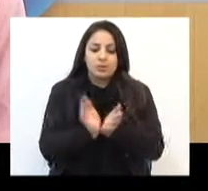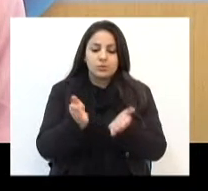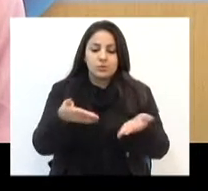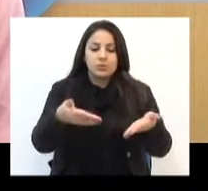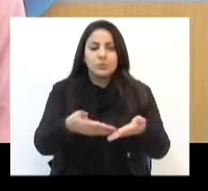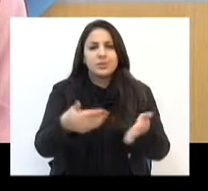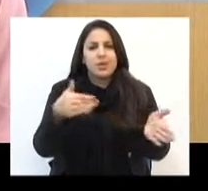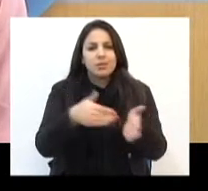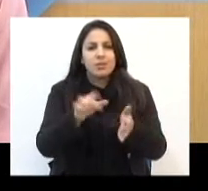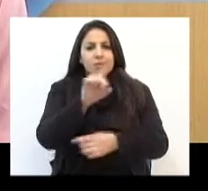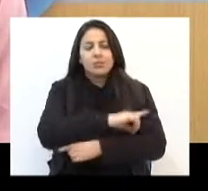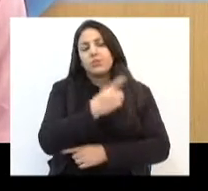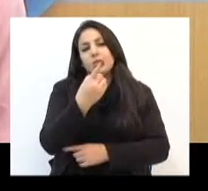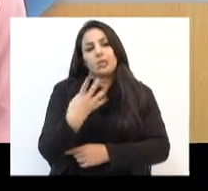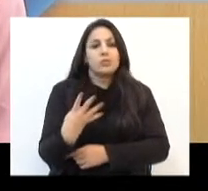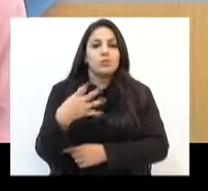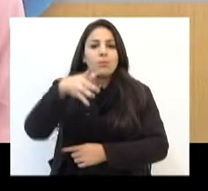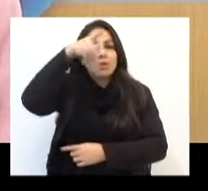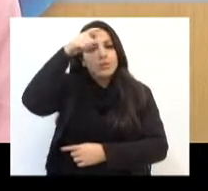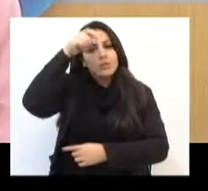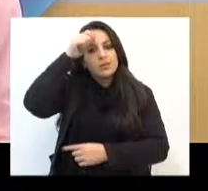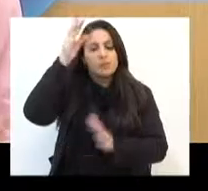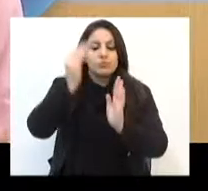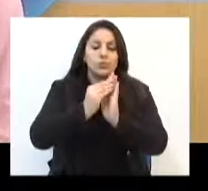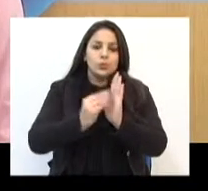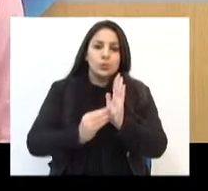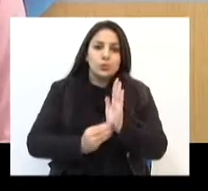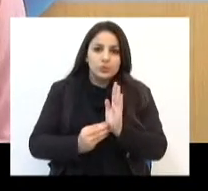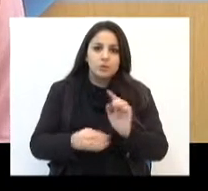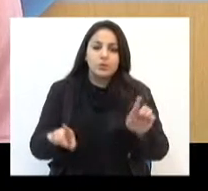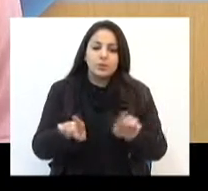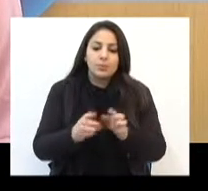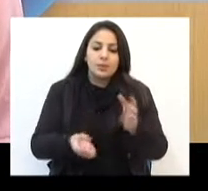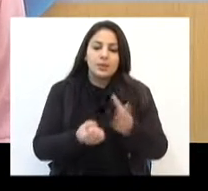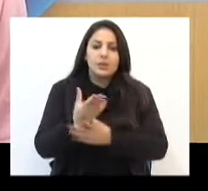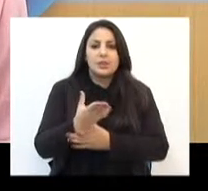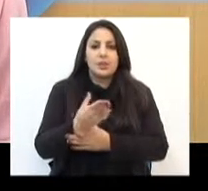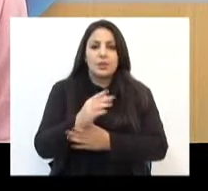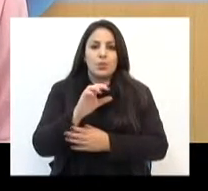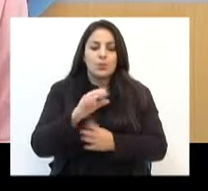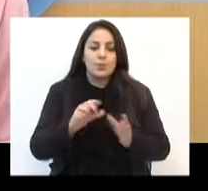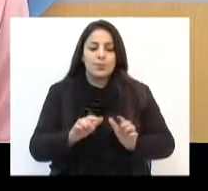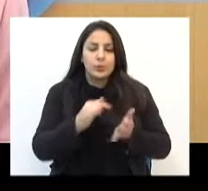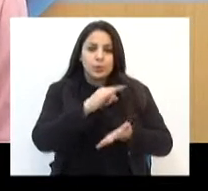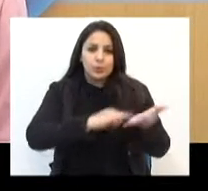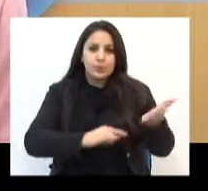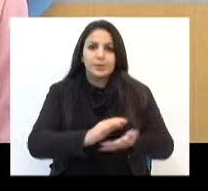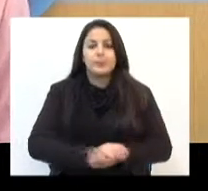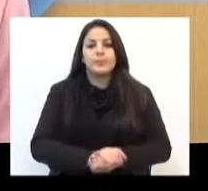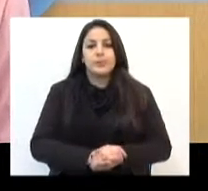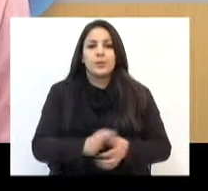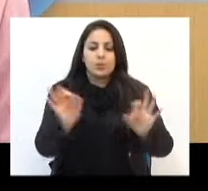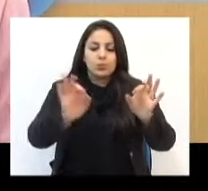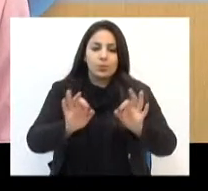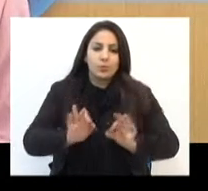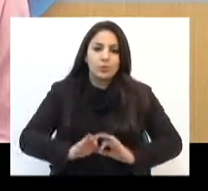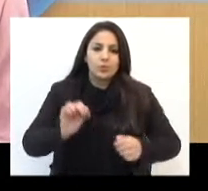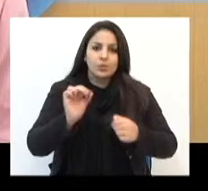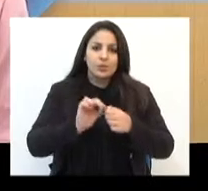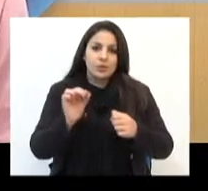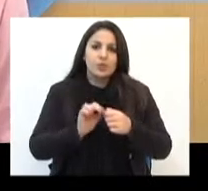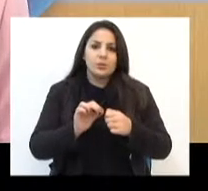A Câmara de Vereadores definiu o cronograma de trabalho do Plano Municipal de Educação. As emendas que poderão